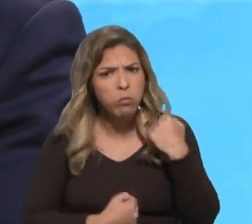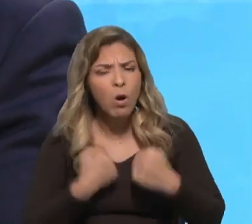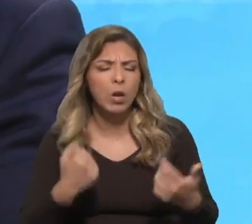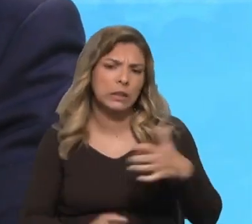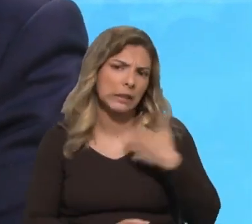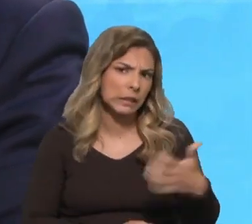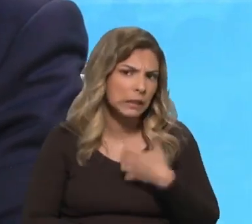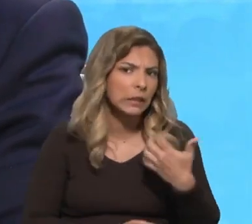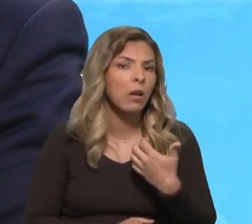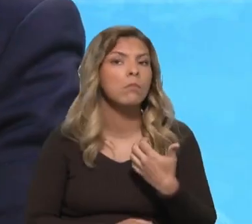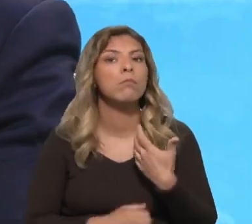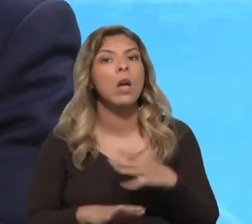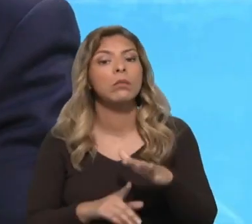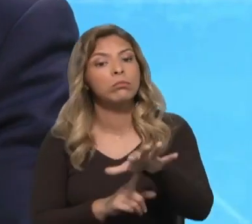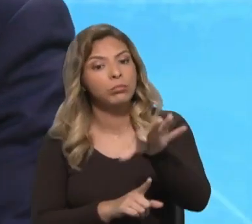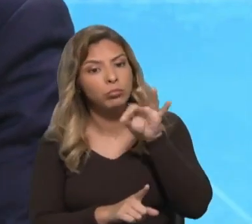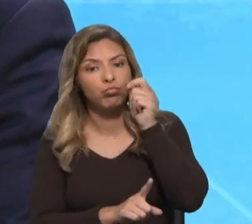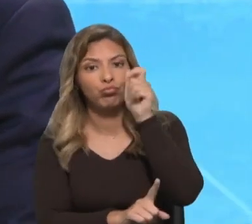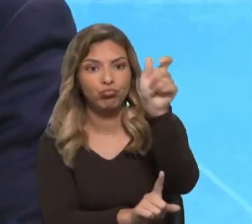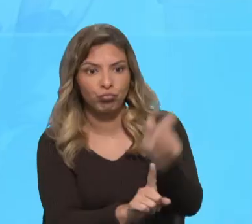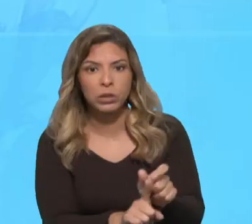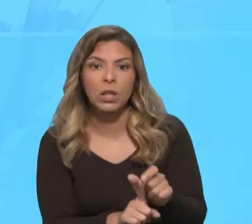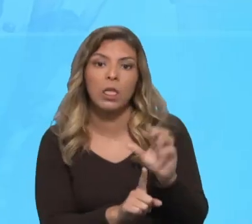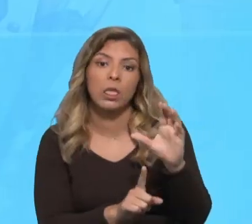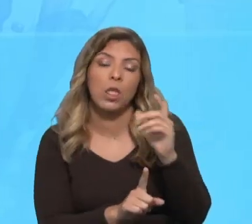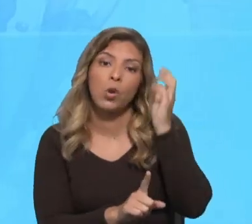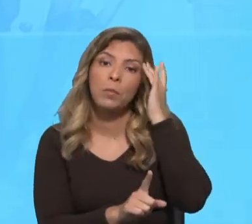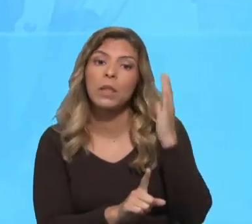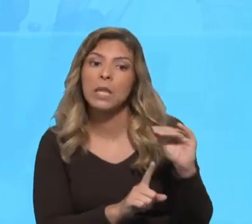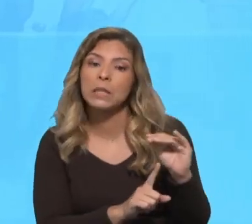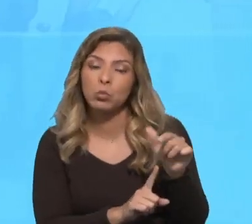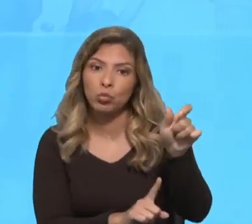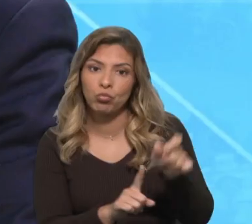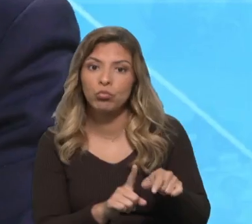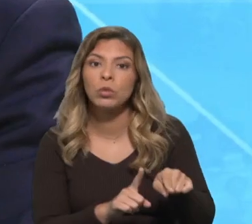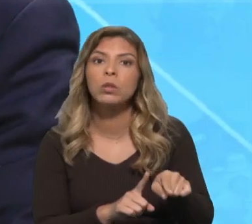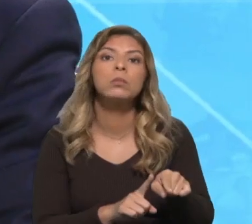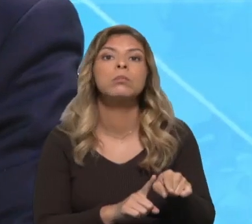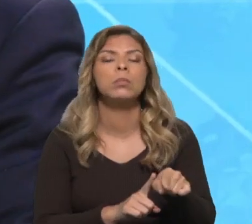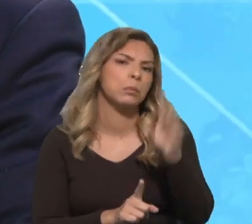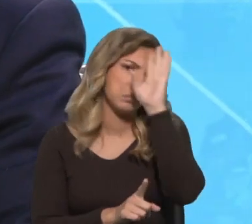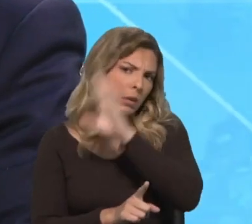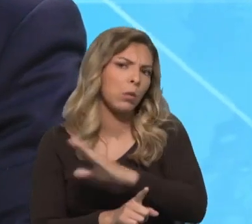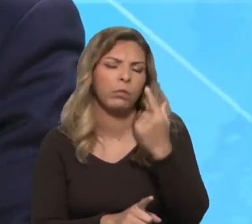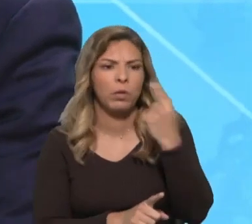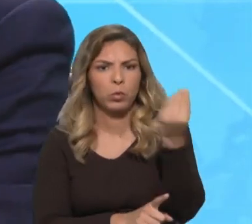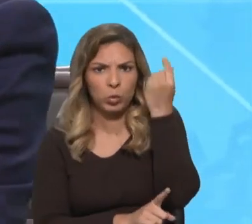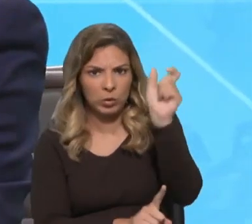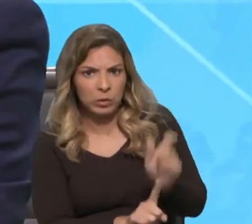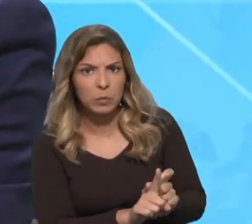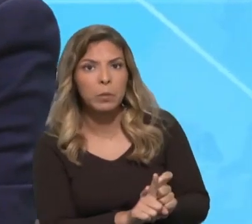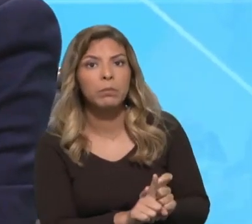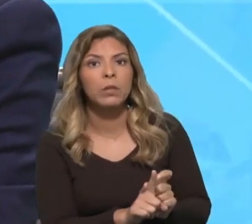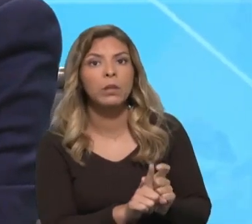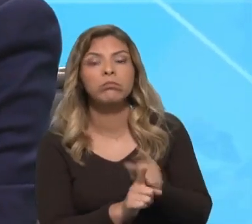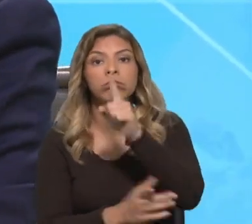indignação, acaba por ser eleito Pio X, que vem a ser um papa com uma ação conhecida, reconhecida, e é ele que vai abolir